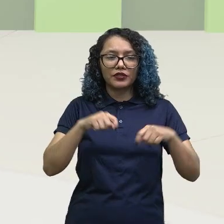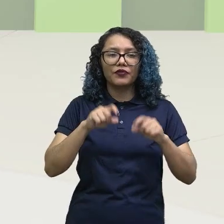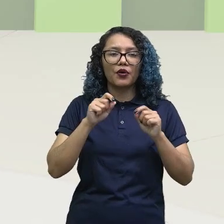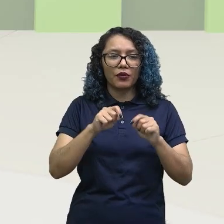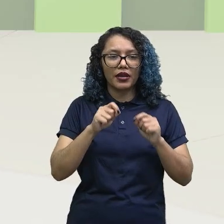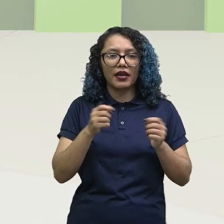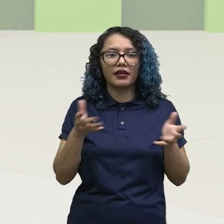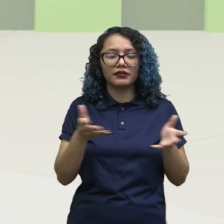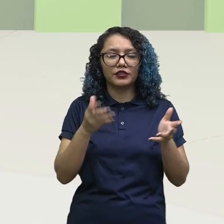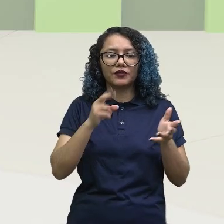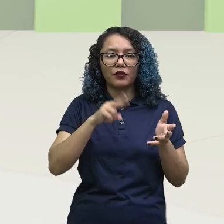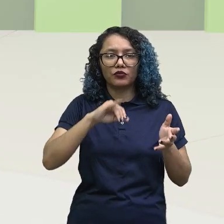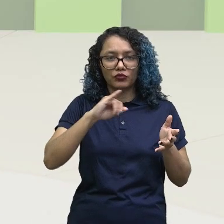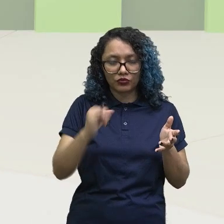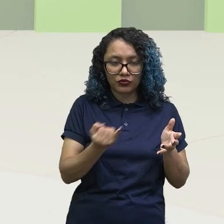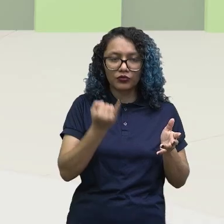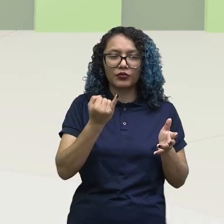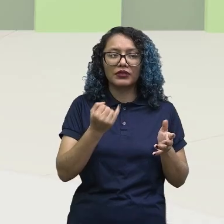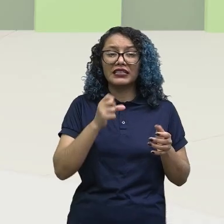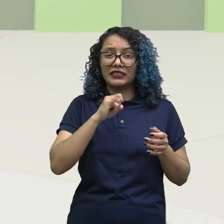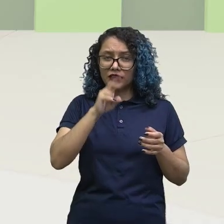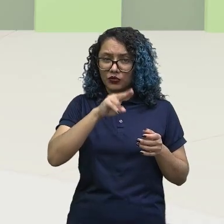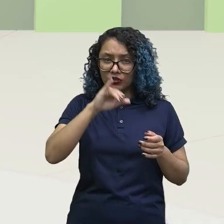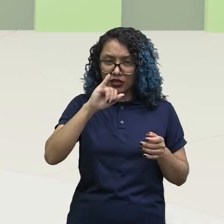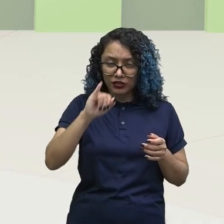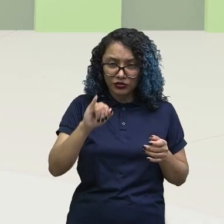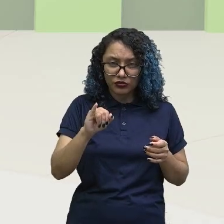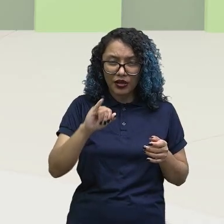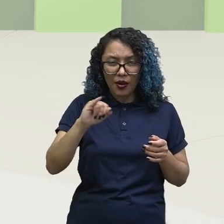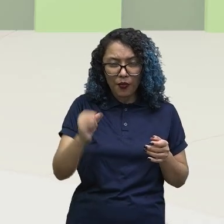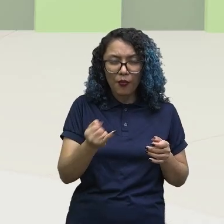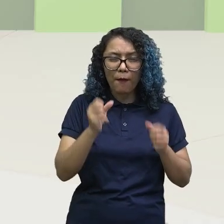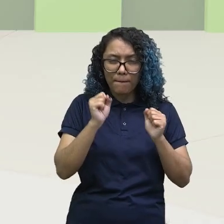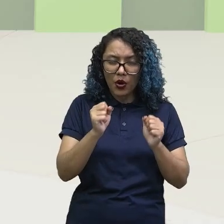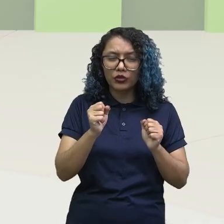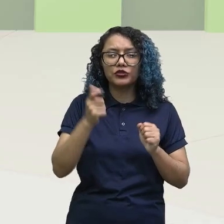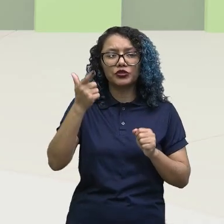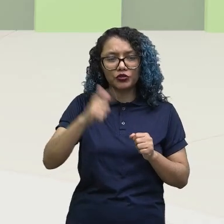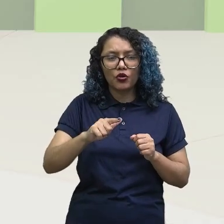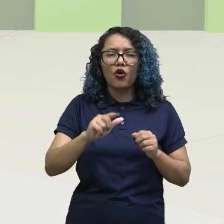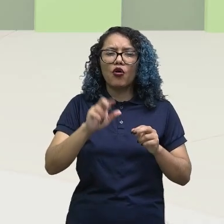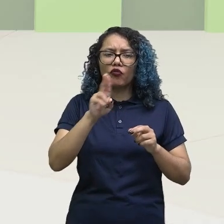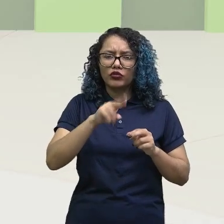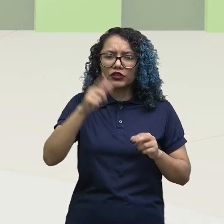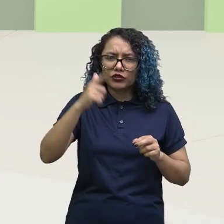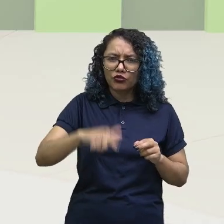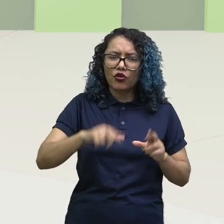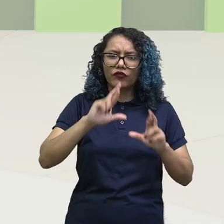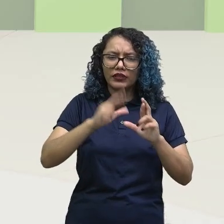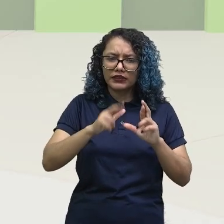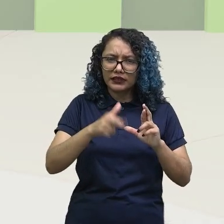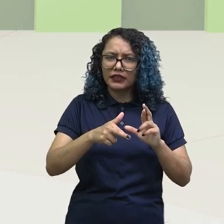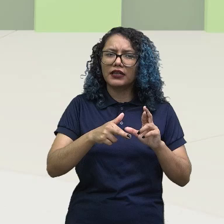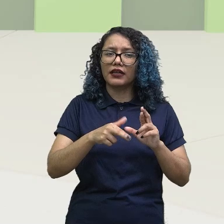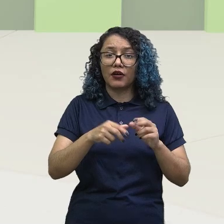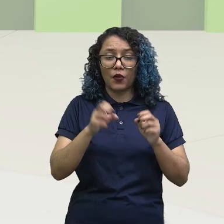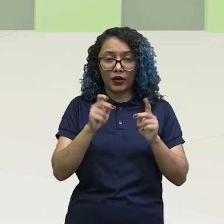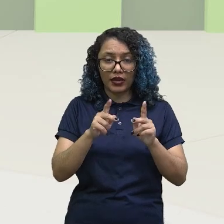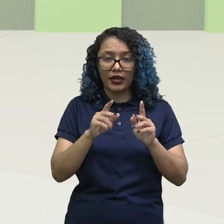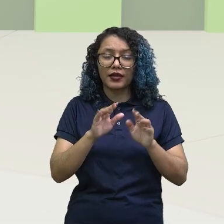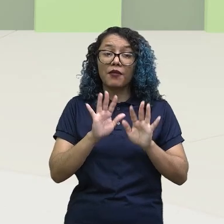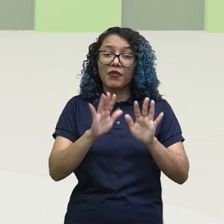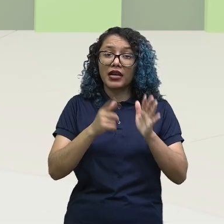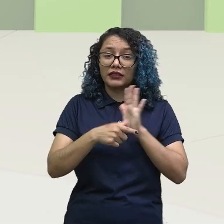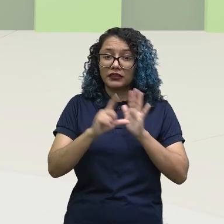se eu posso reutilizar, né, eu vou estar reutilizando, reciclando, recuperando, tá? Antes, claro,